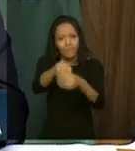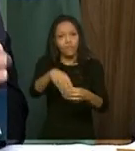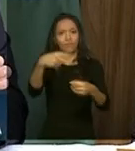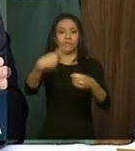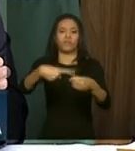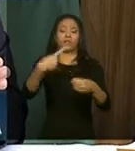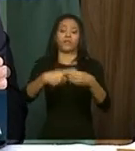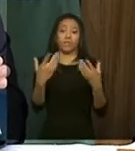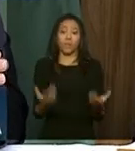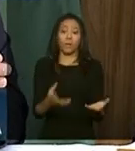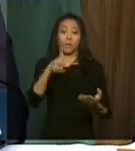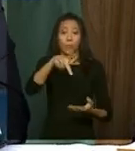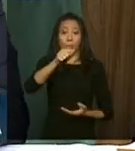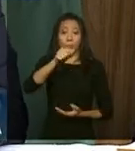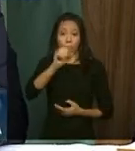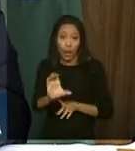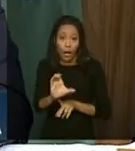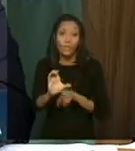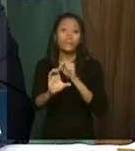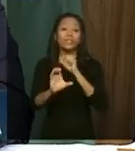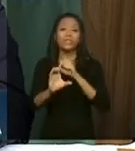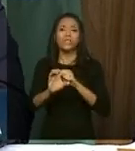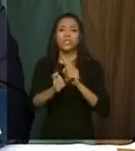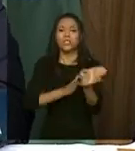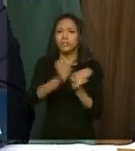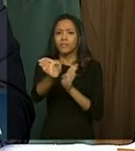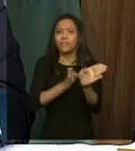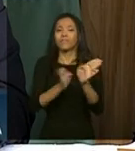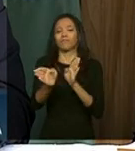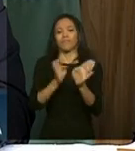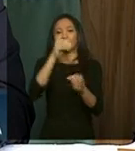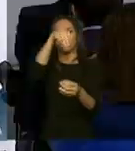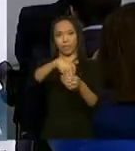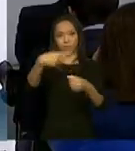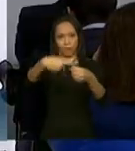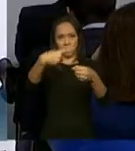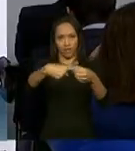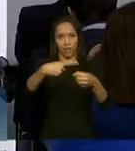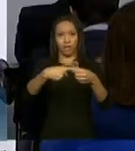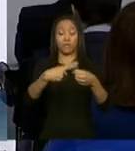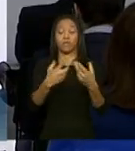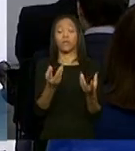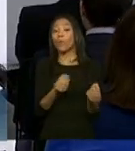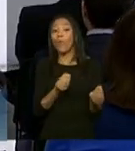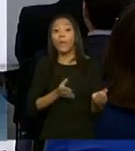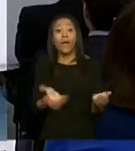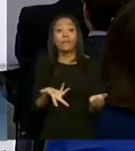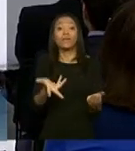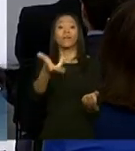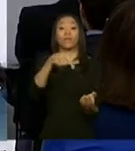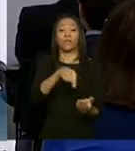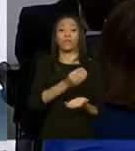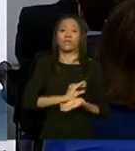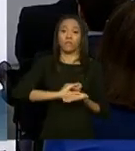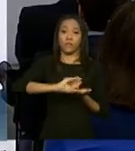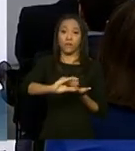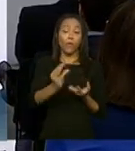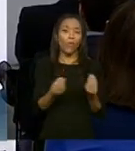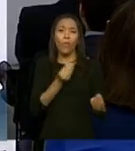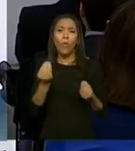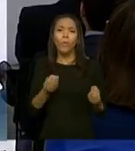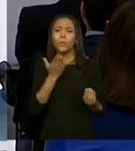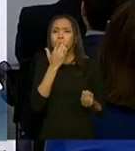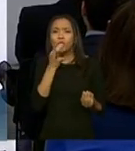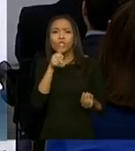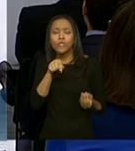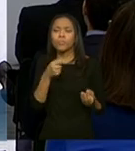o PAC da mobilidade colocou aí 143 bilhões de reais de investimento. Como é que a gente acelera esses investimentos? Que tipo de parceria público-privada